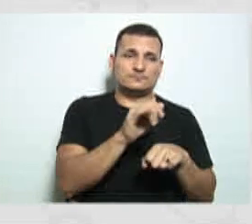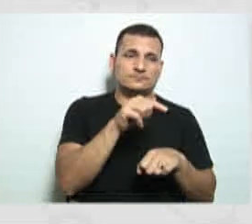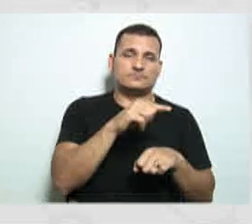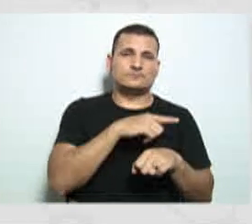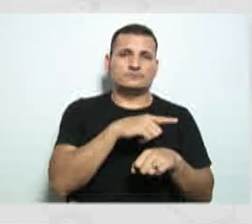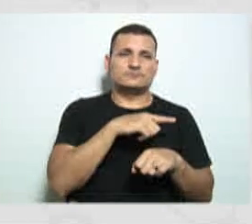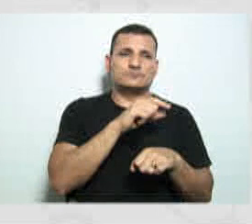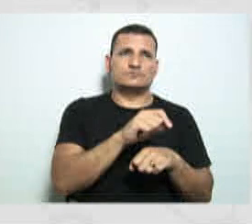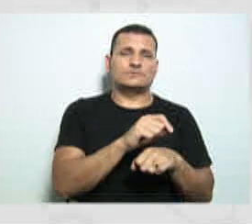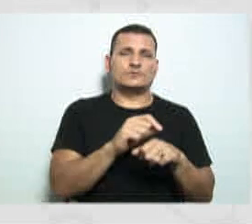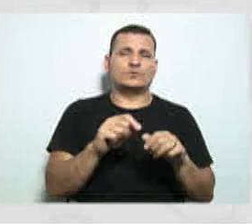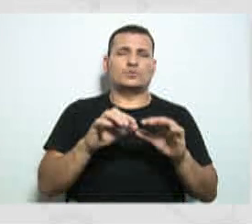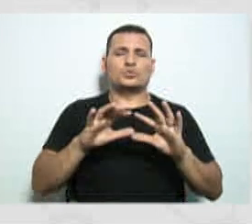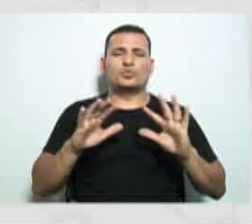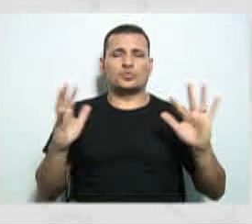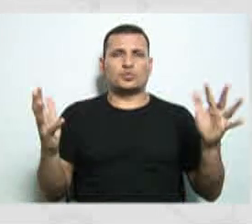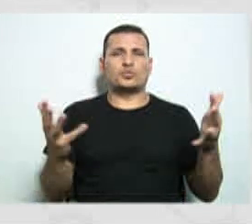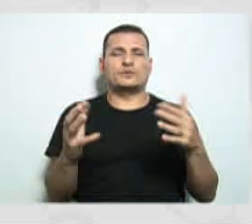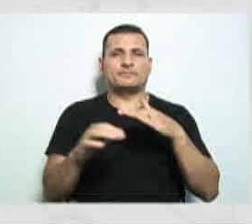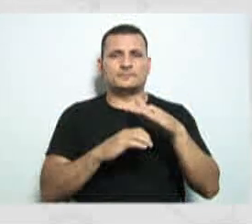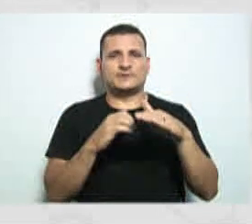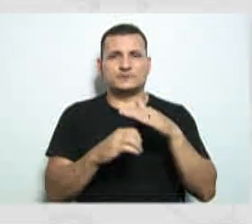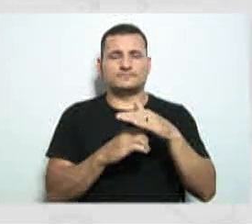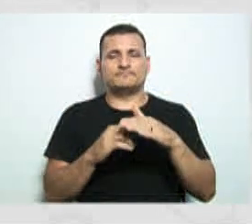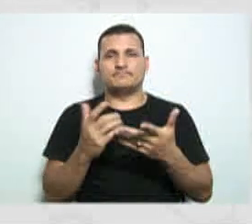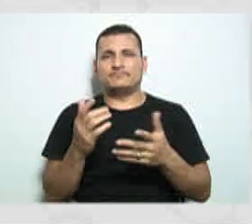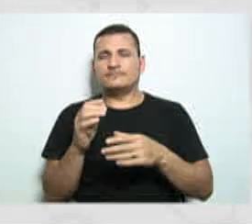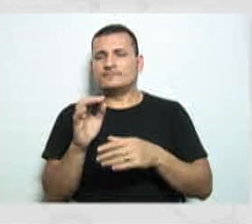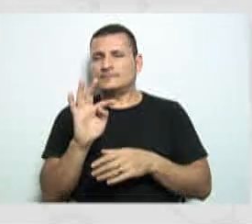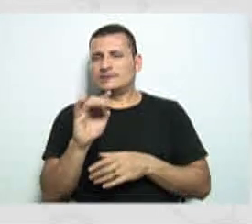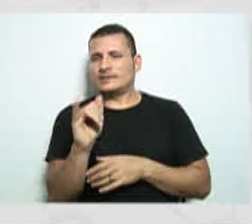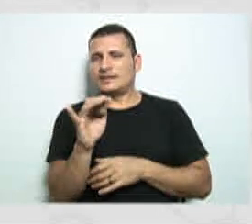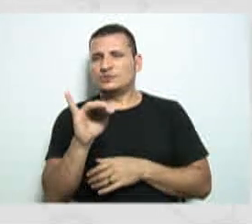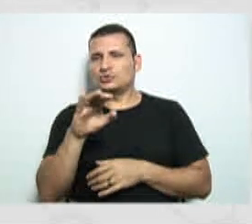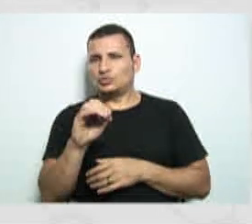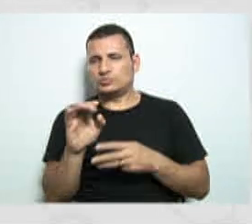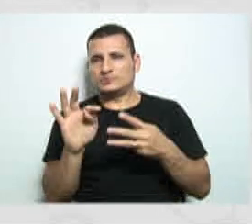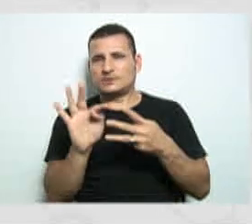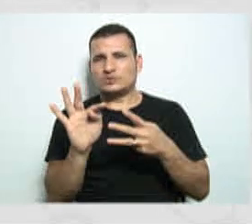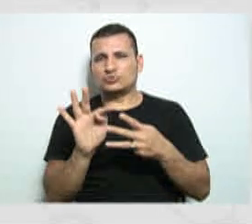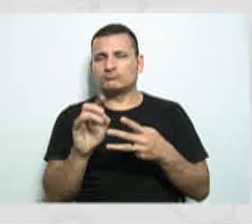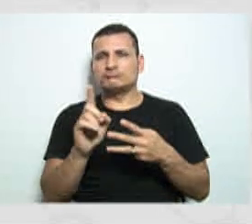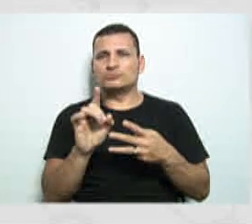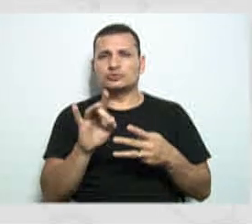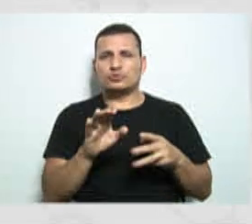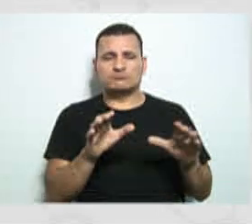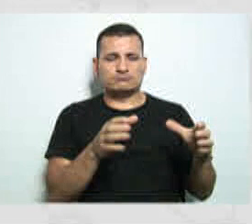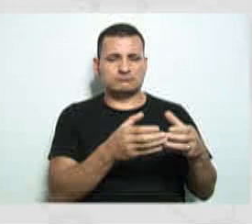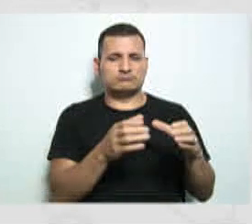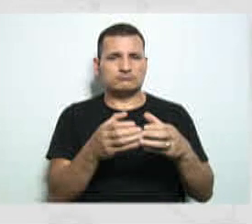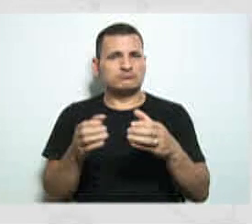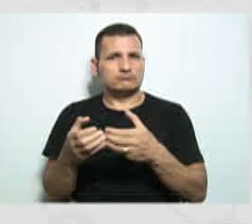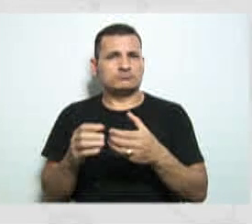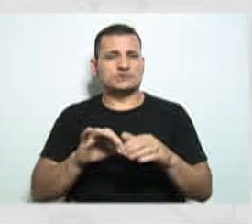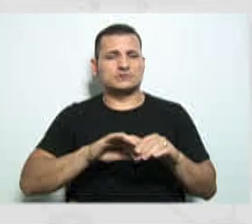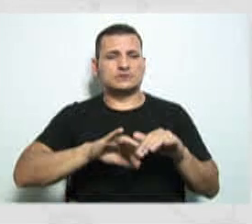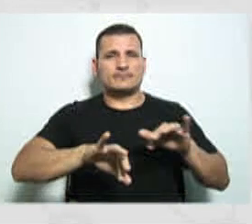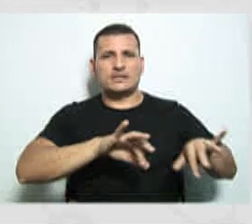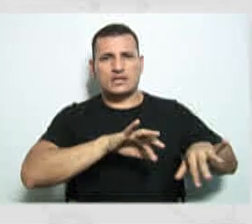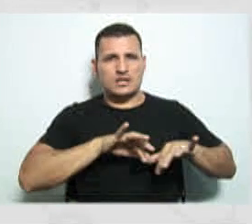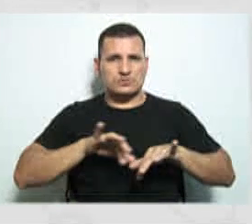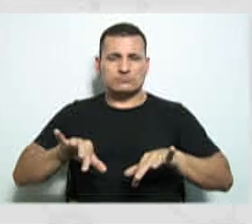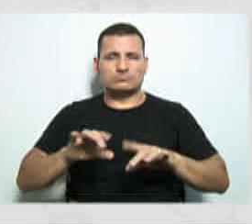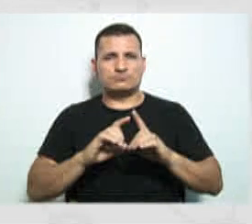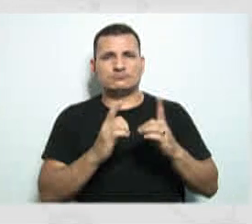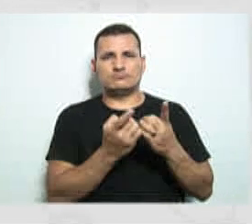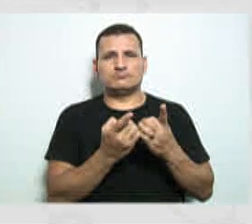na totalidade da organização, o tático detém-se apenas a uma parte dela, tá bom? Como departamento